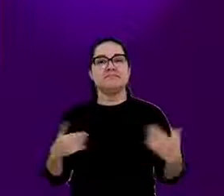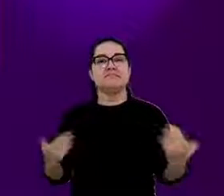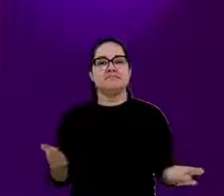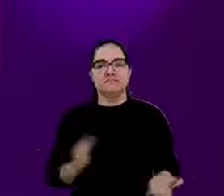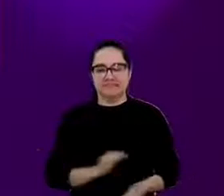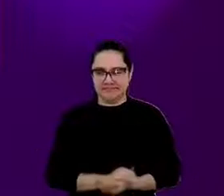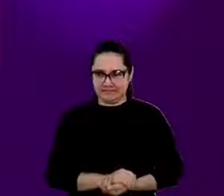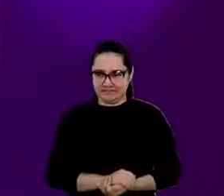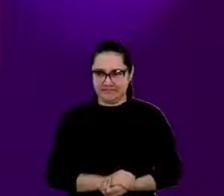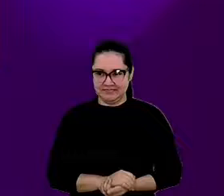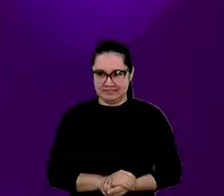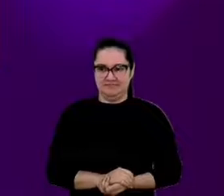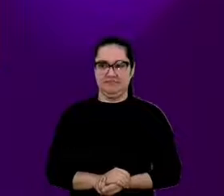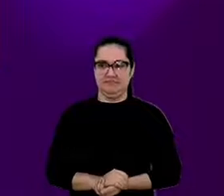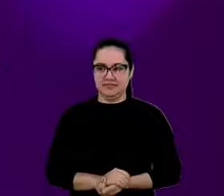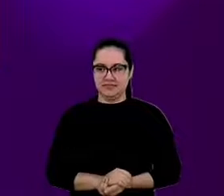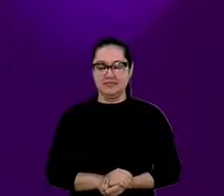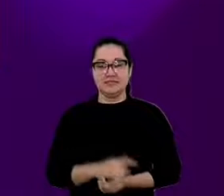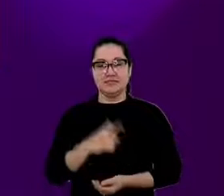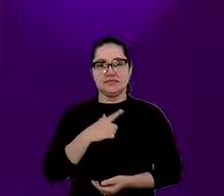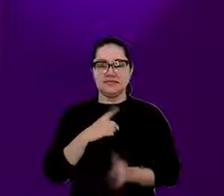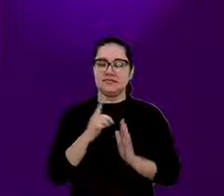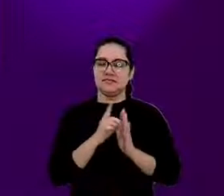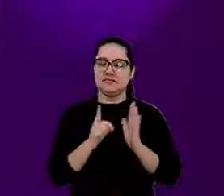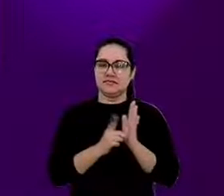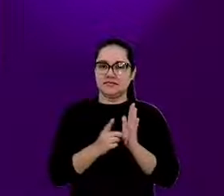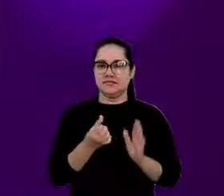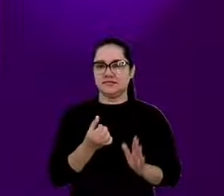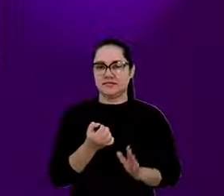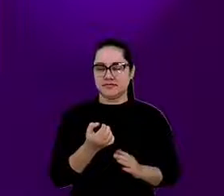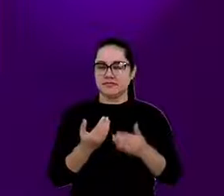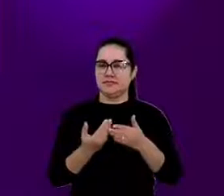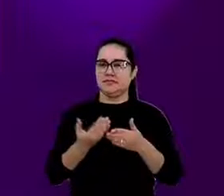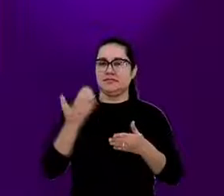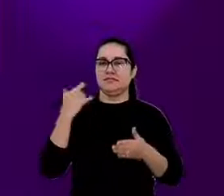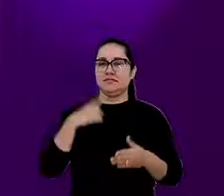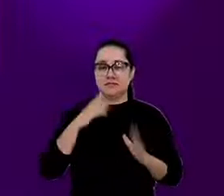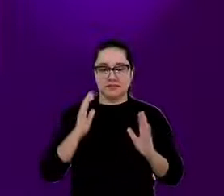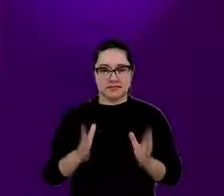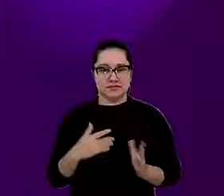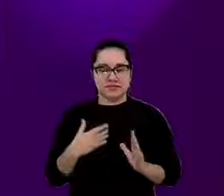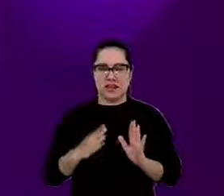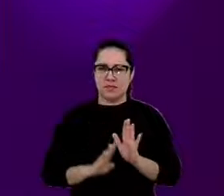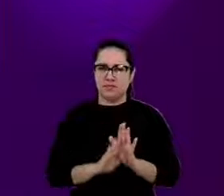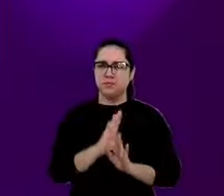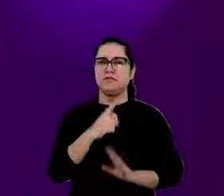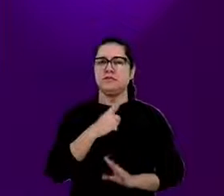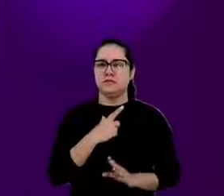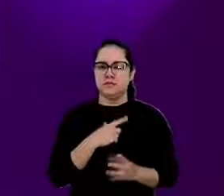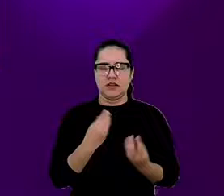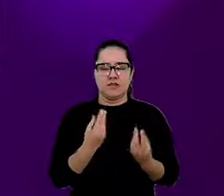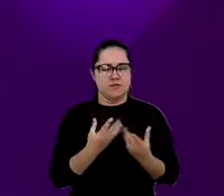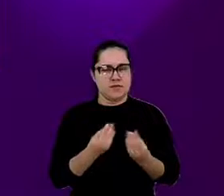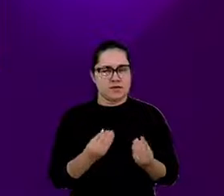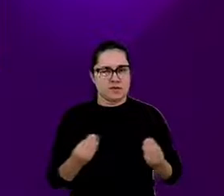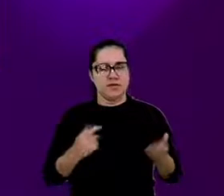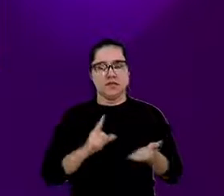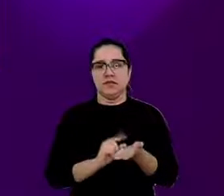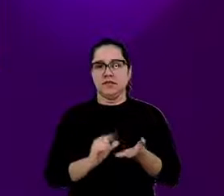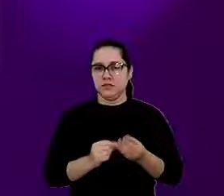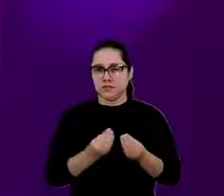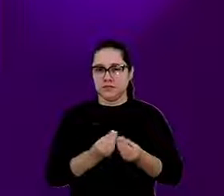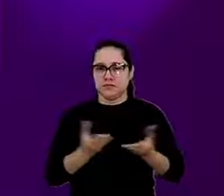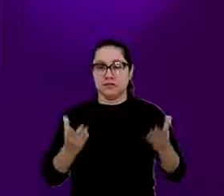de hoje. A gente tem desde a década de 60 um número crescente de artigos publicados com diferentes modelos preditivos para